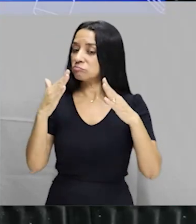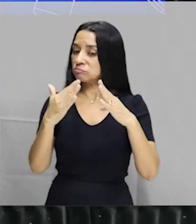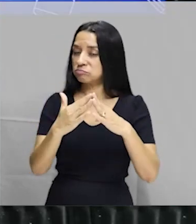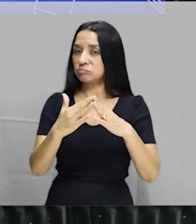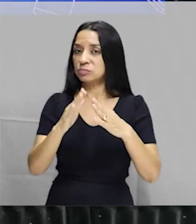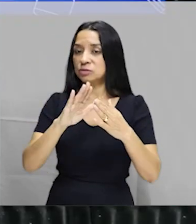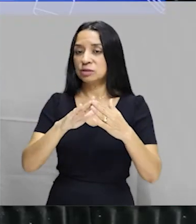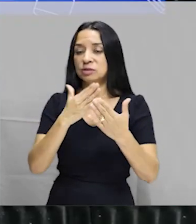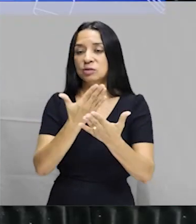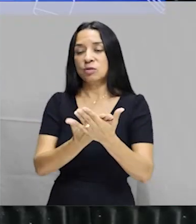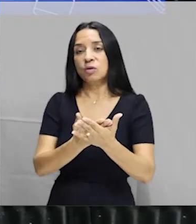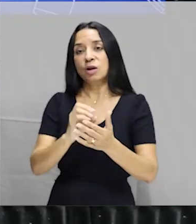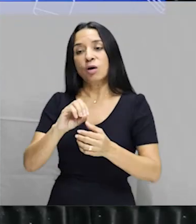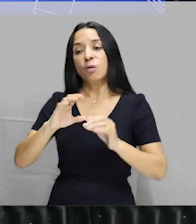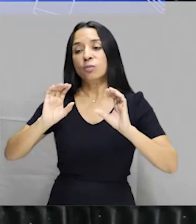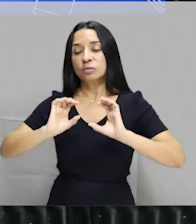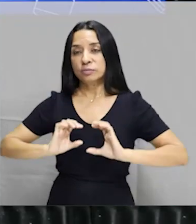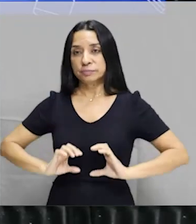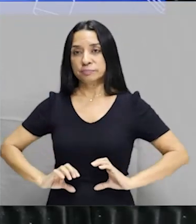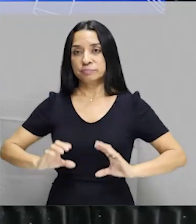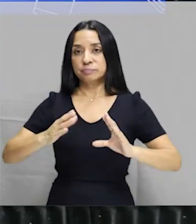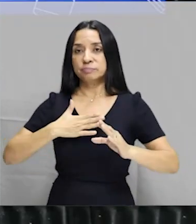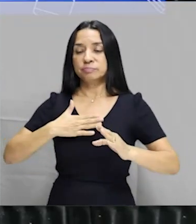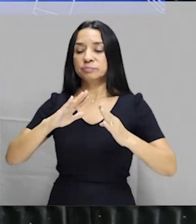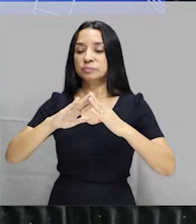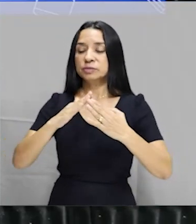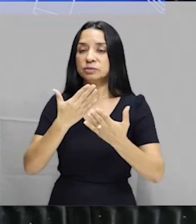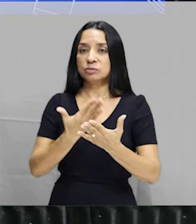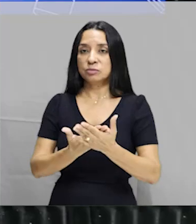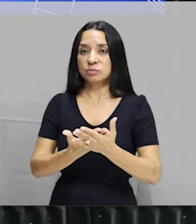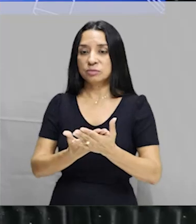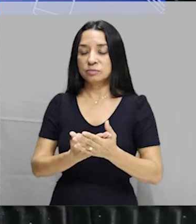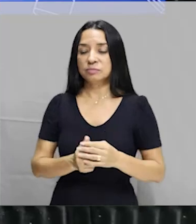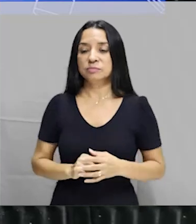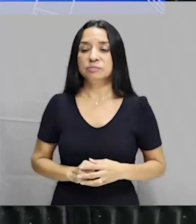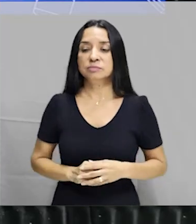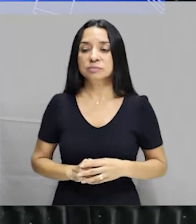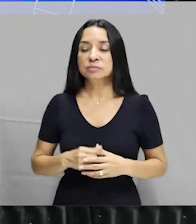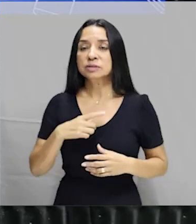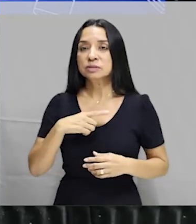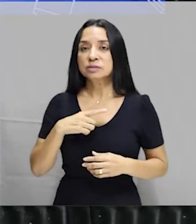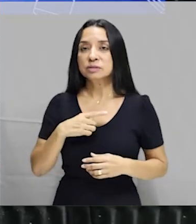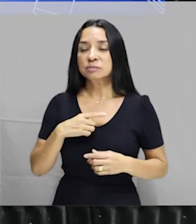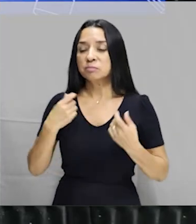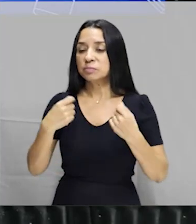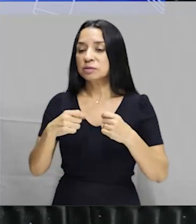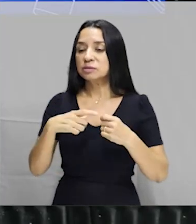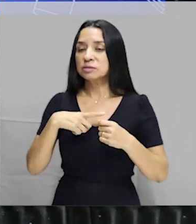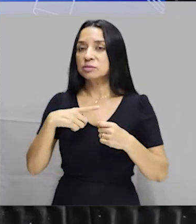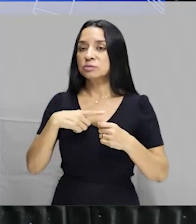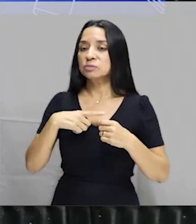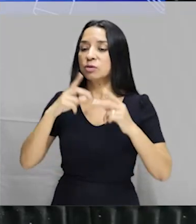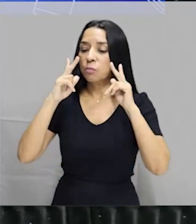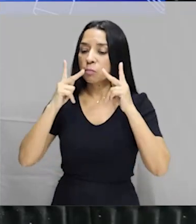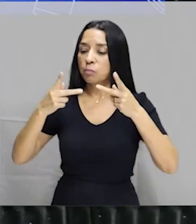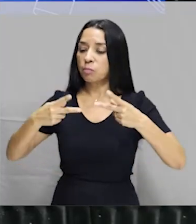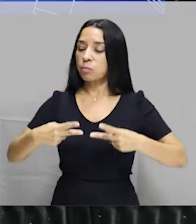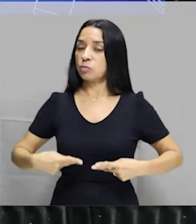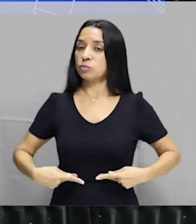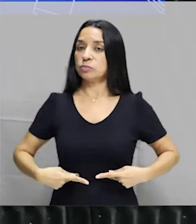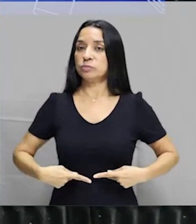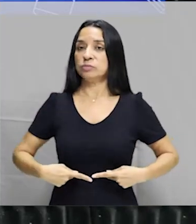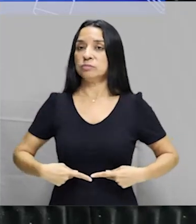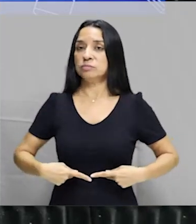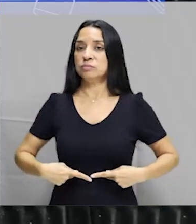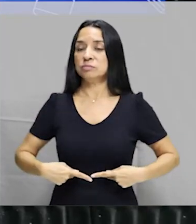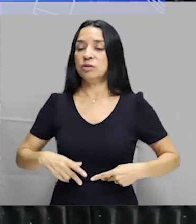as pessoas da coordenação da minha escola, né? Então, eu tenho que ter uma postura mais formal. O